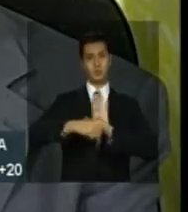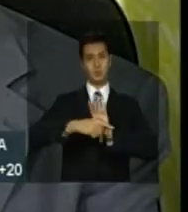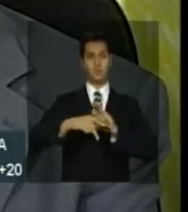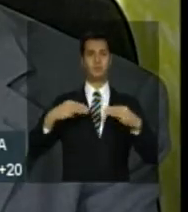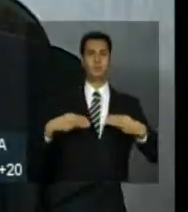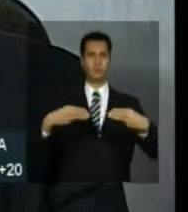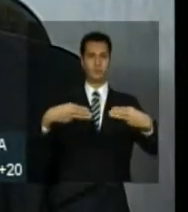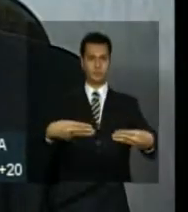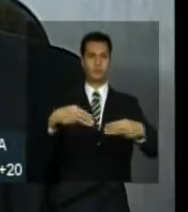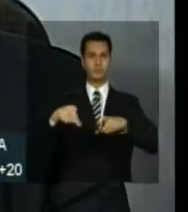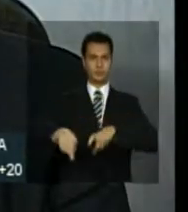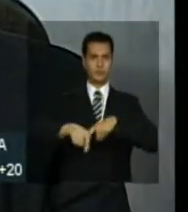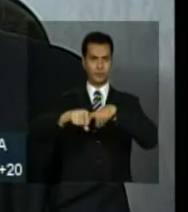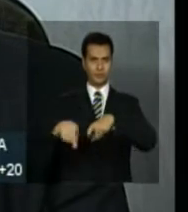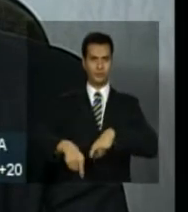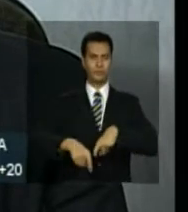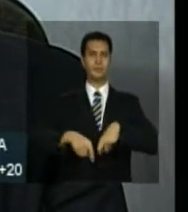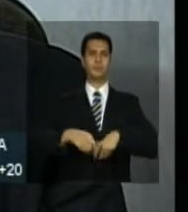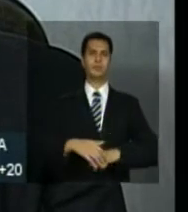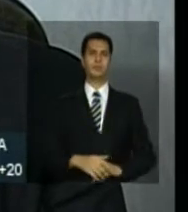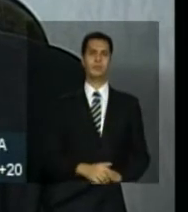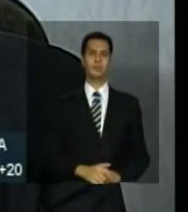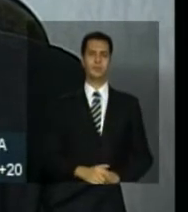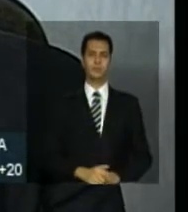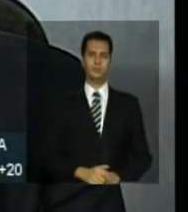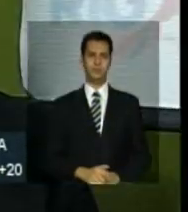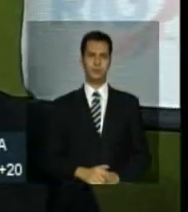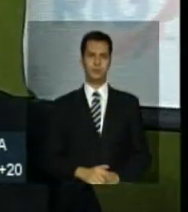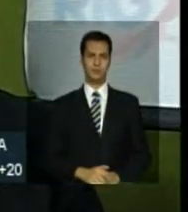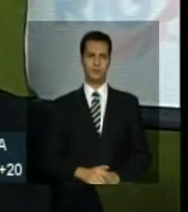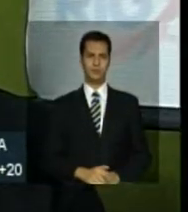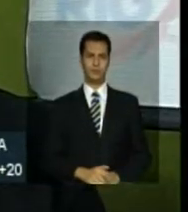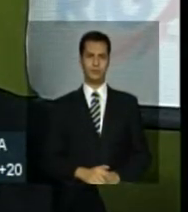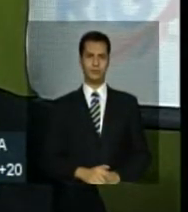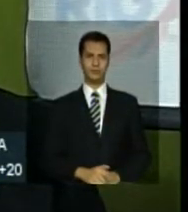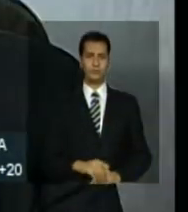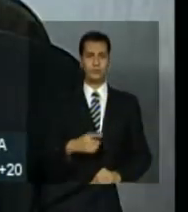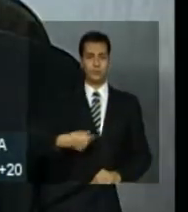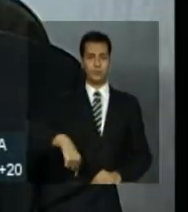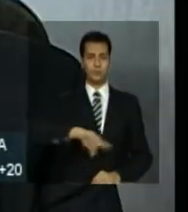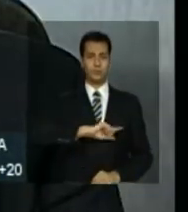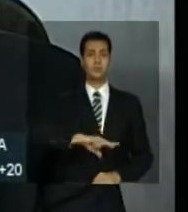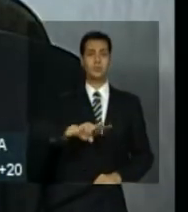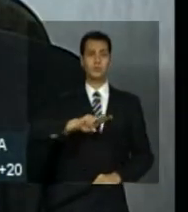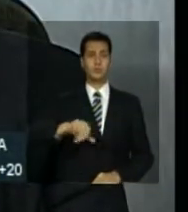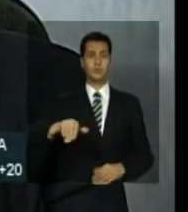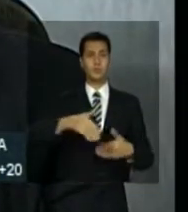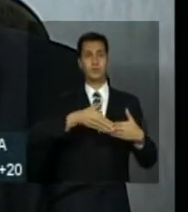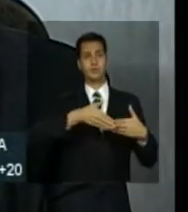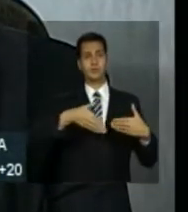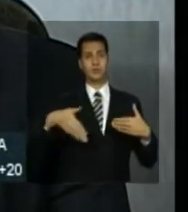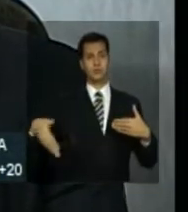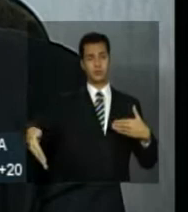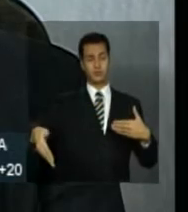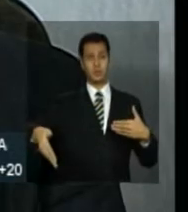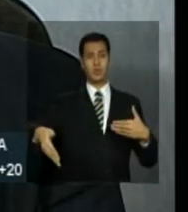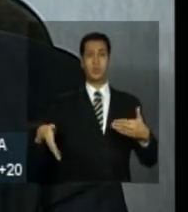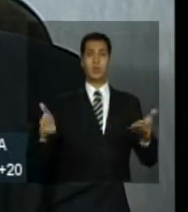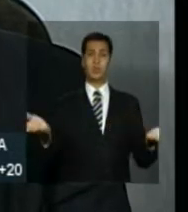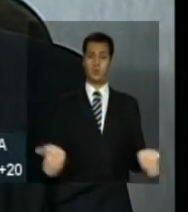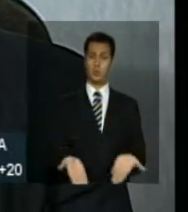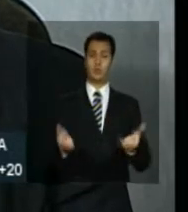e que nós estaremos durante o período da rio mais